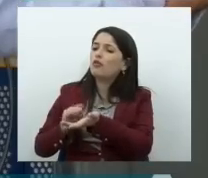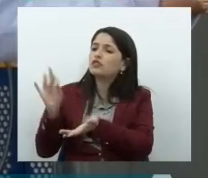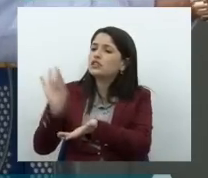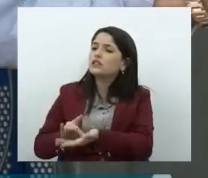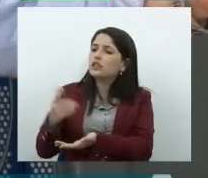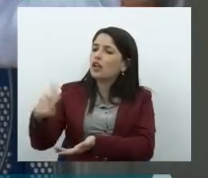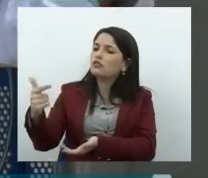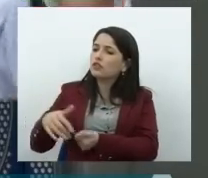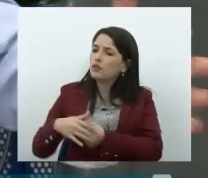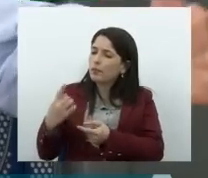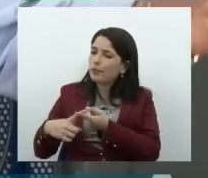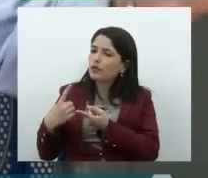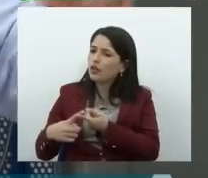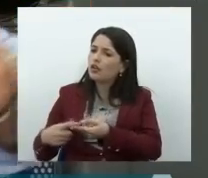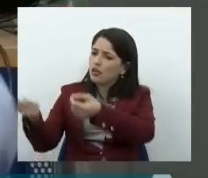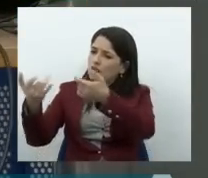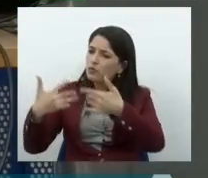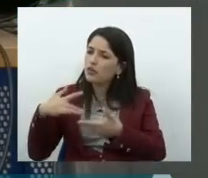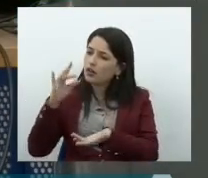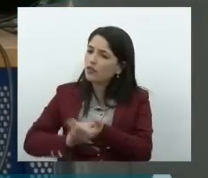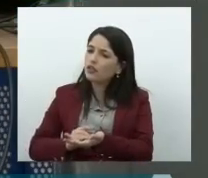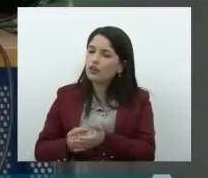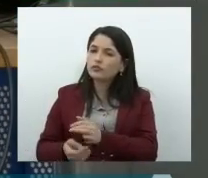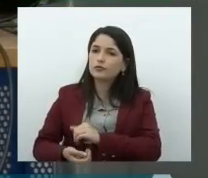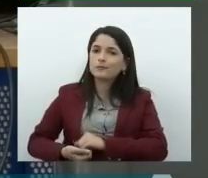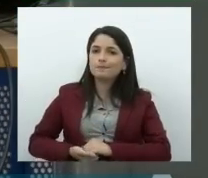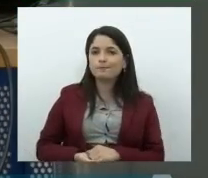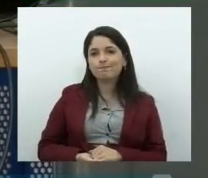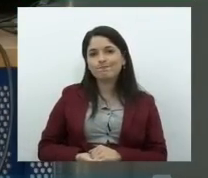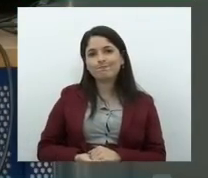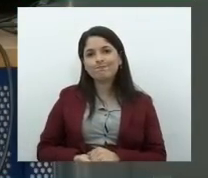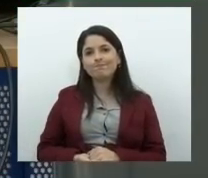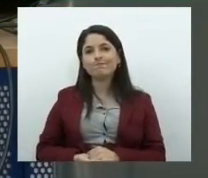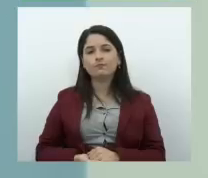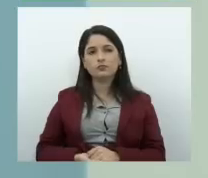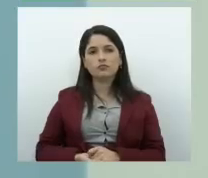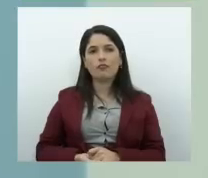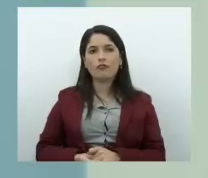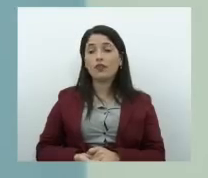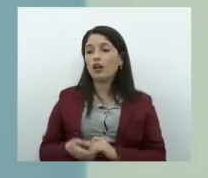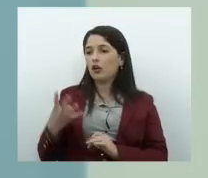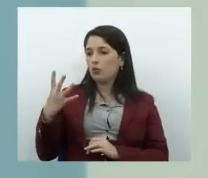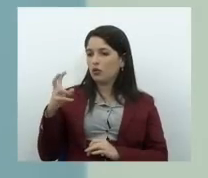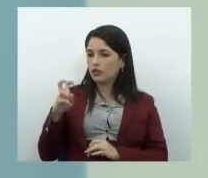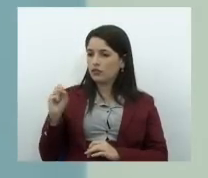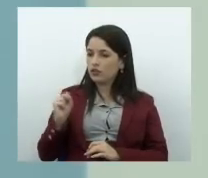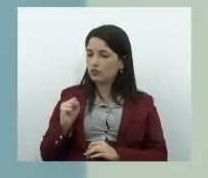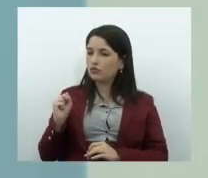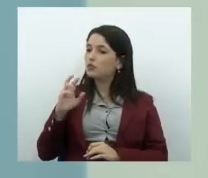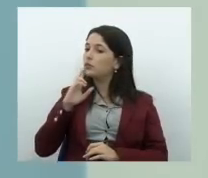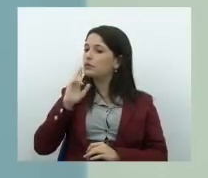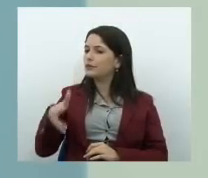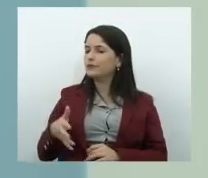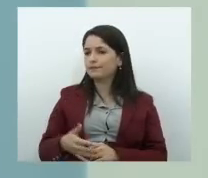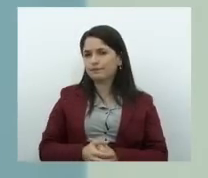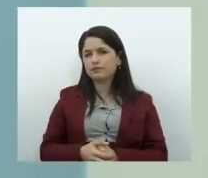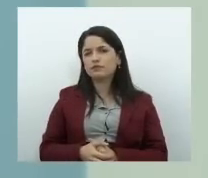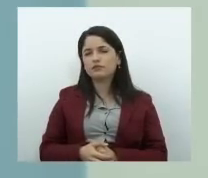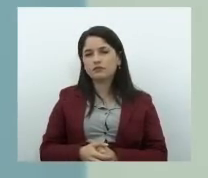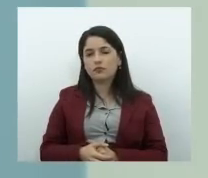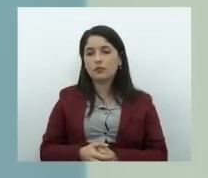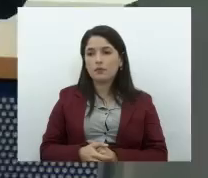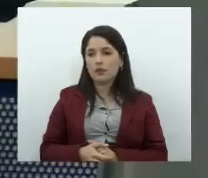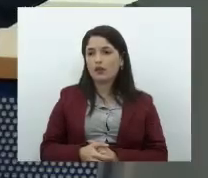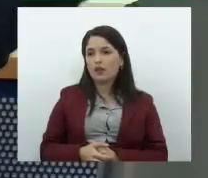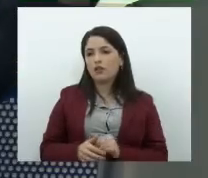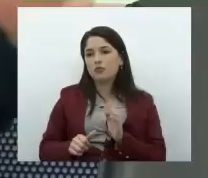conte para nós aqui como é que foi que isso aconteceu? Candidato Albertão, 45 segundos para a réplica. Bom, primeiro, o senhor sabe que eu não tenho